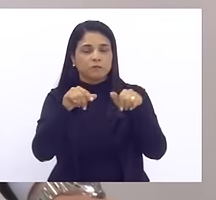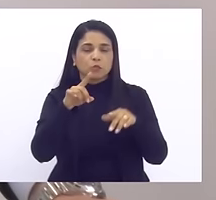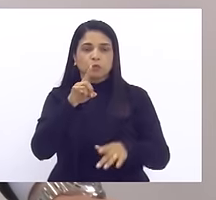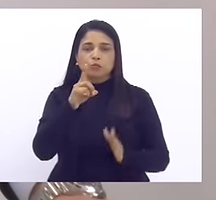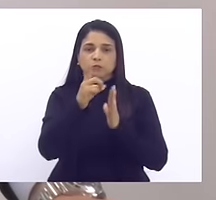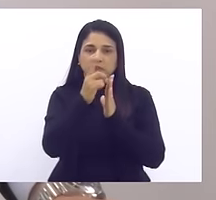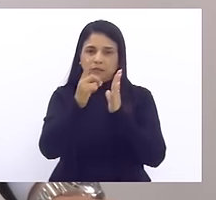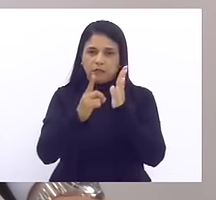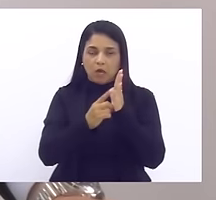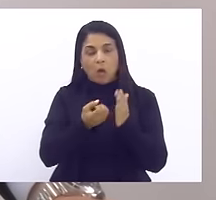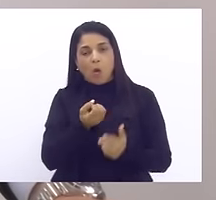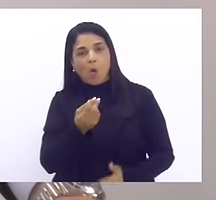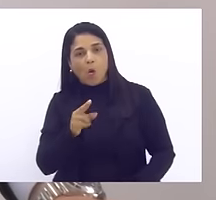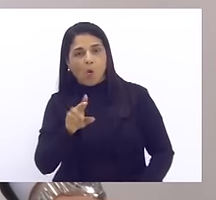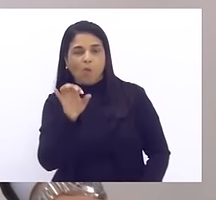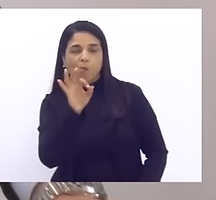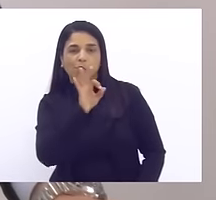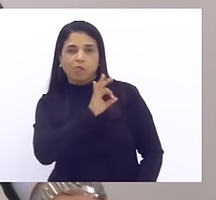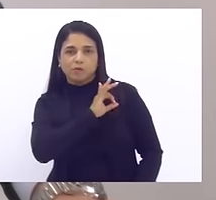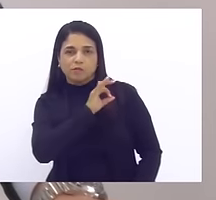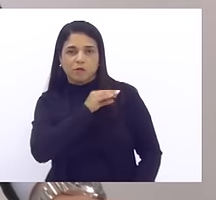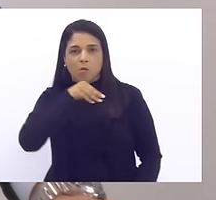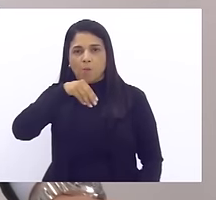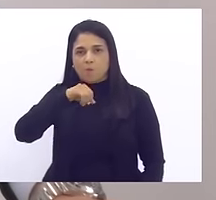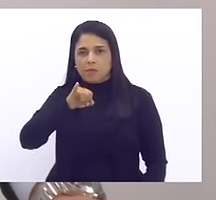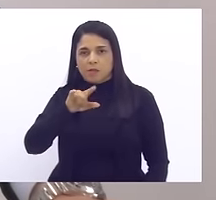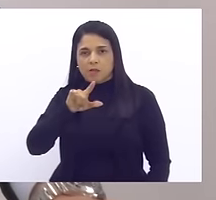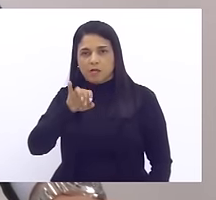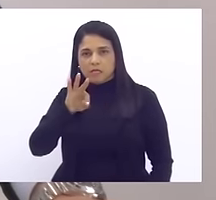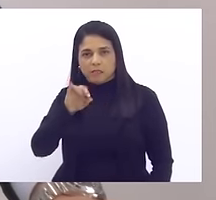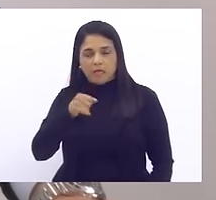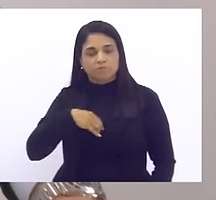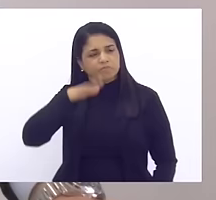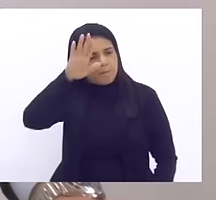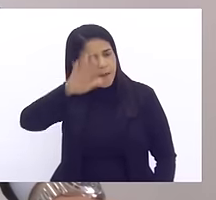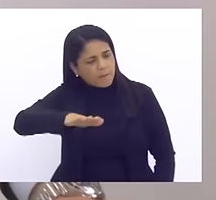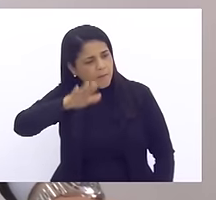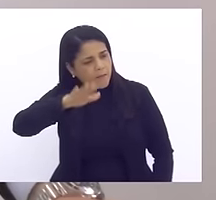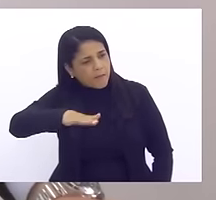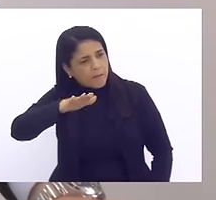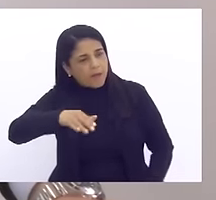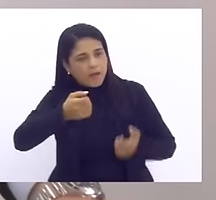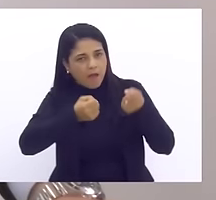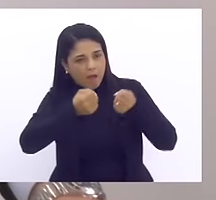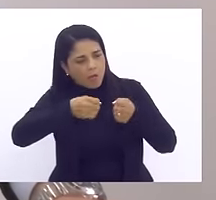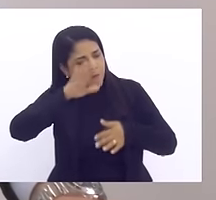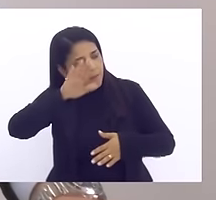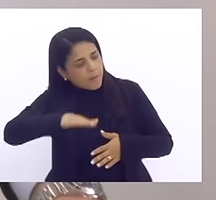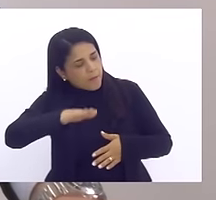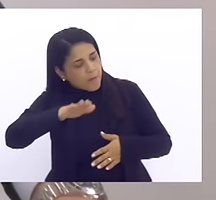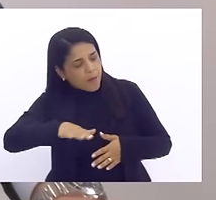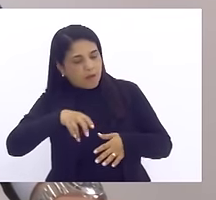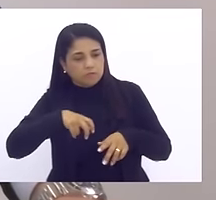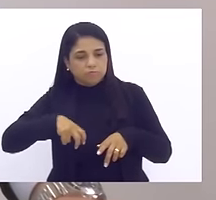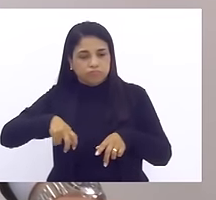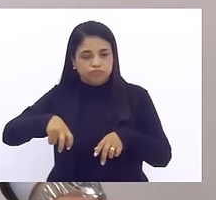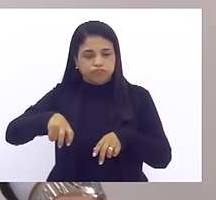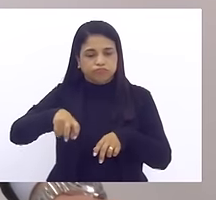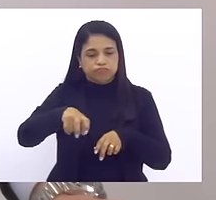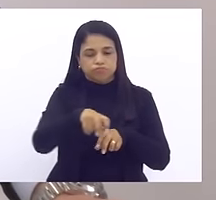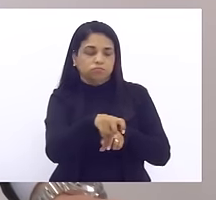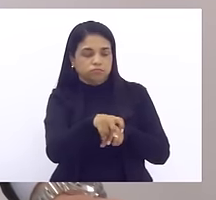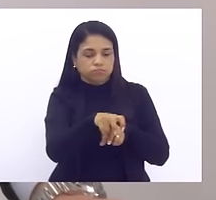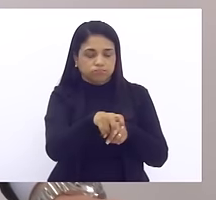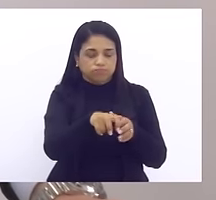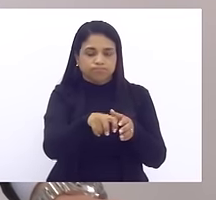ou um policial militar ele faz sinal para que o cidadão pare o carro aí ele vai lá no carro e tô dizendo